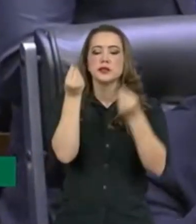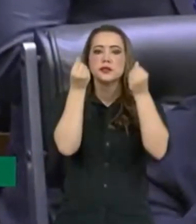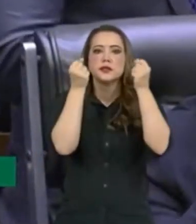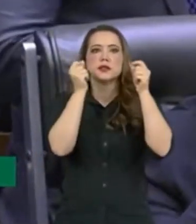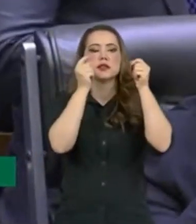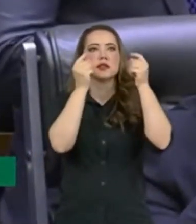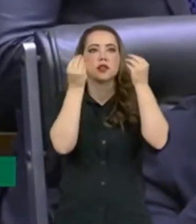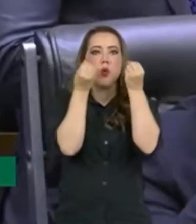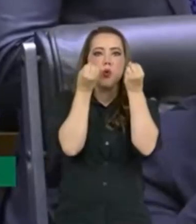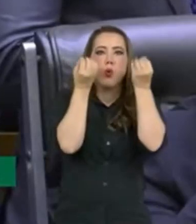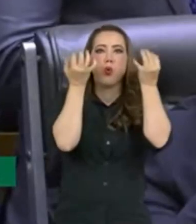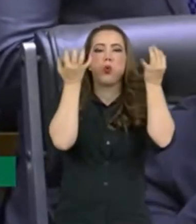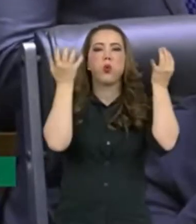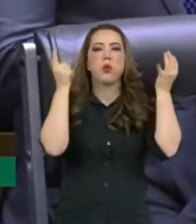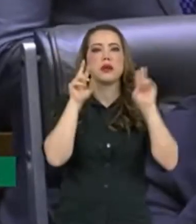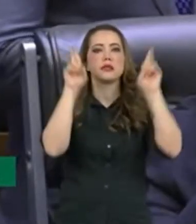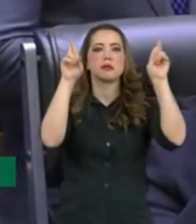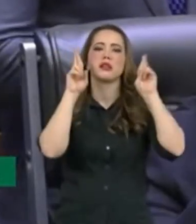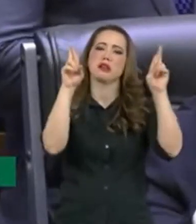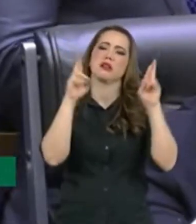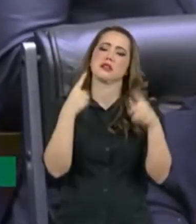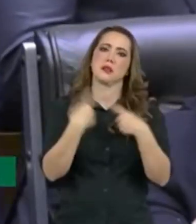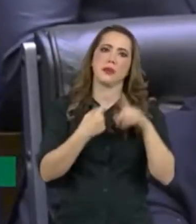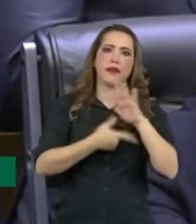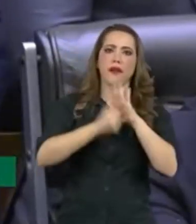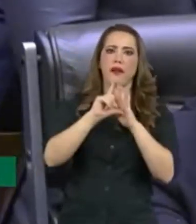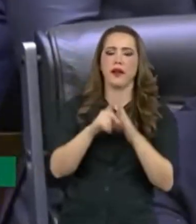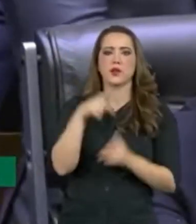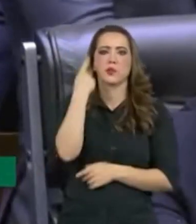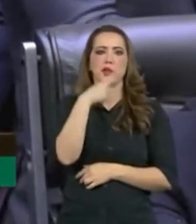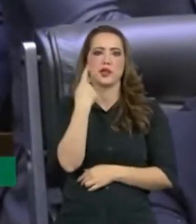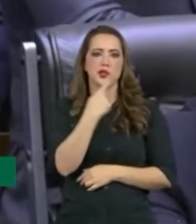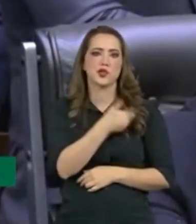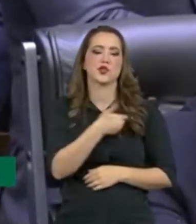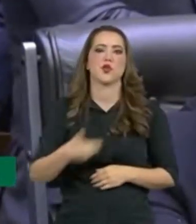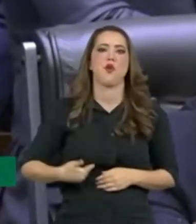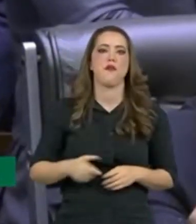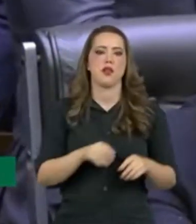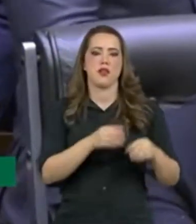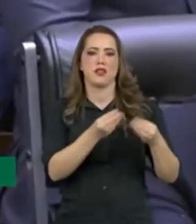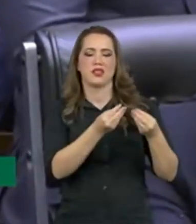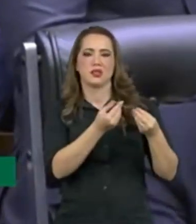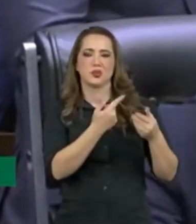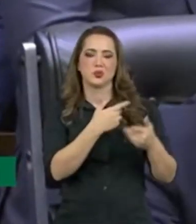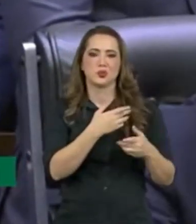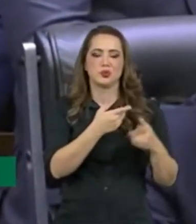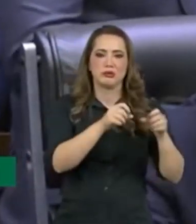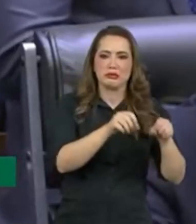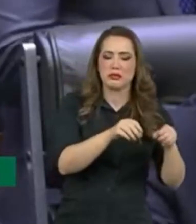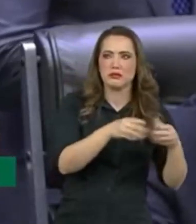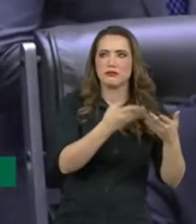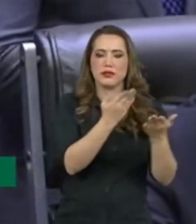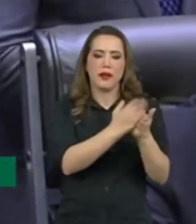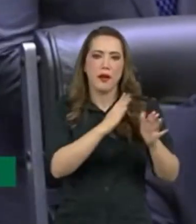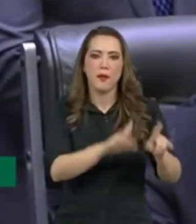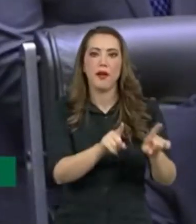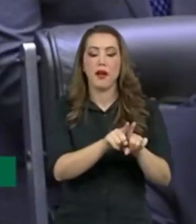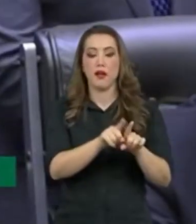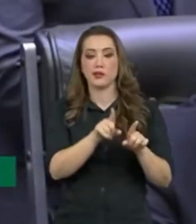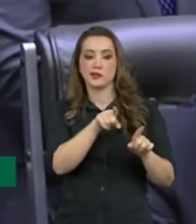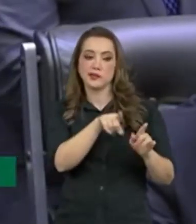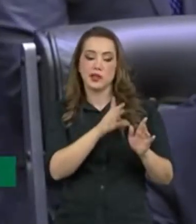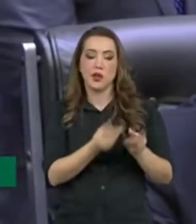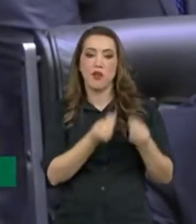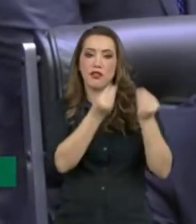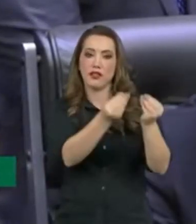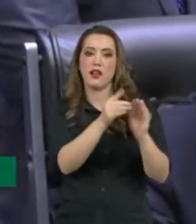sofrido, em decorrência da destruição de políticas públicas que promoviu a cidadania, os direitos